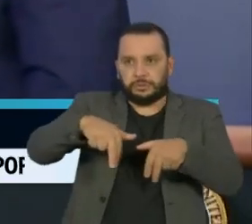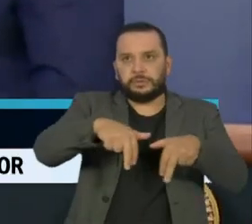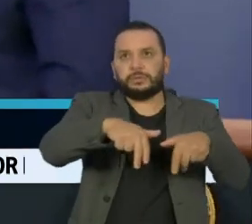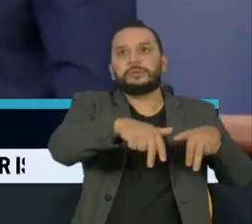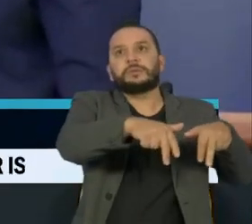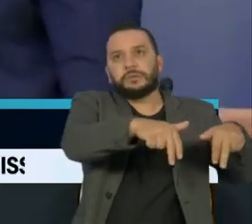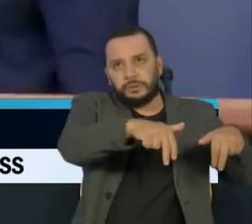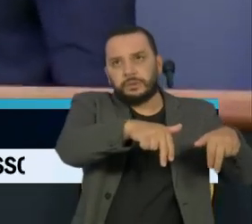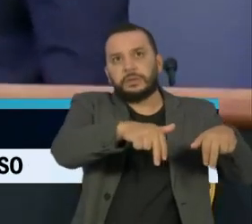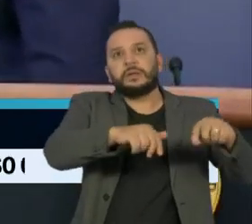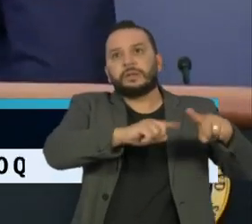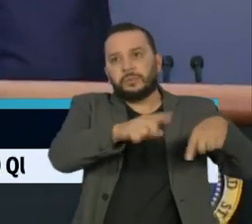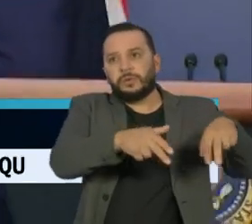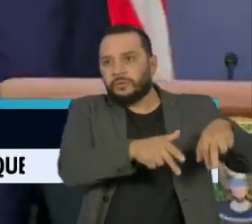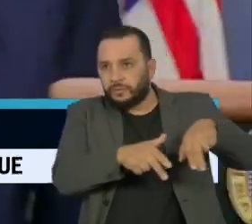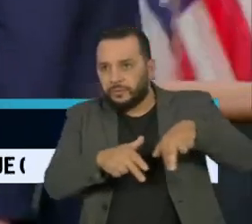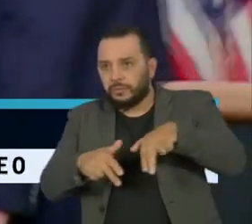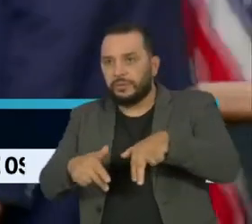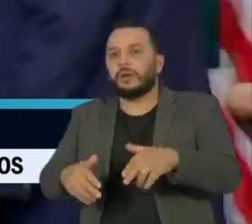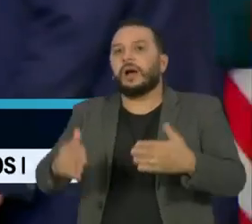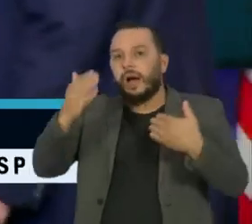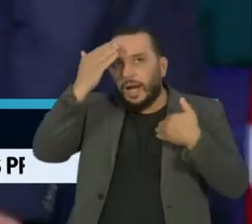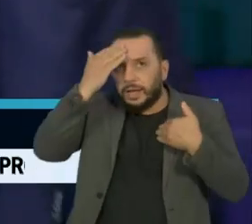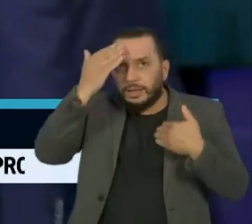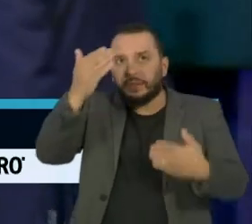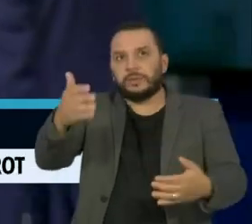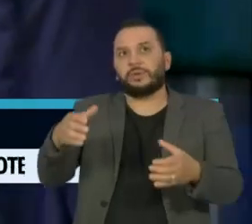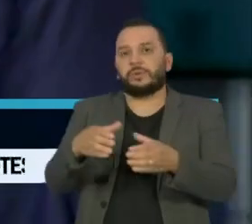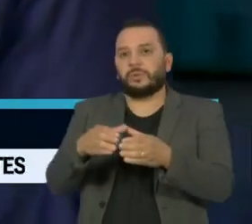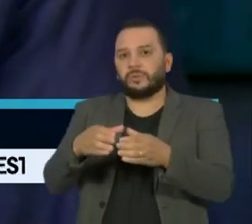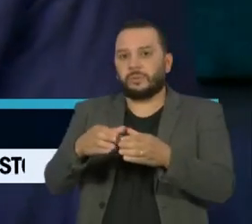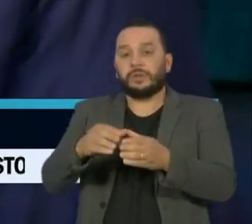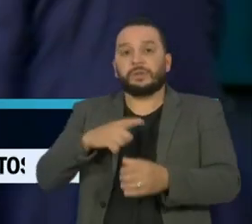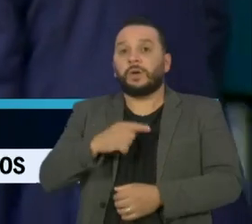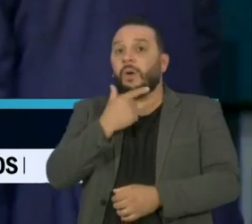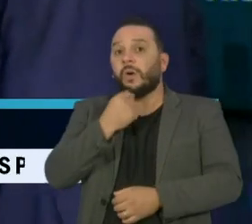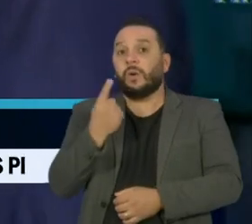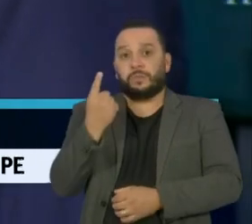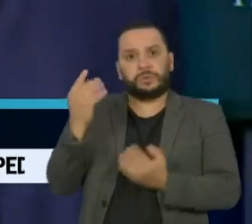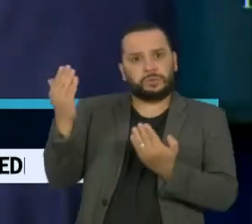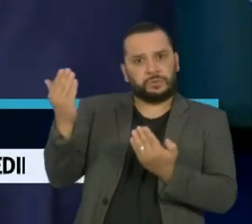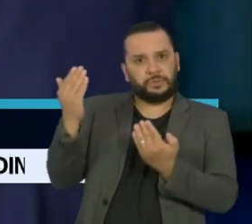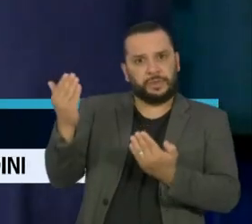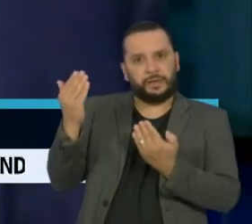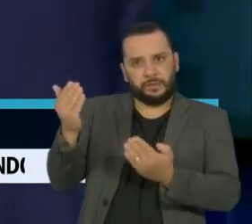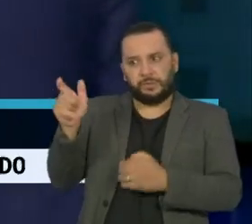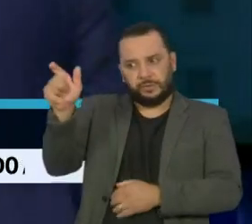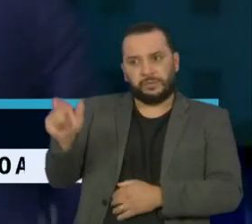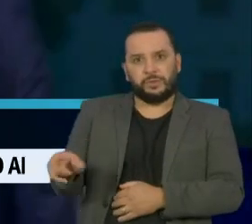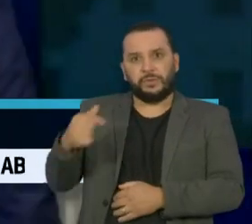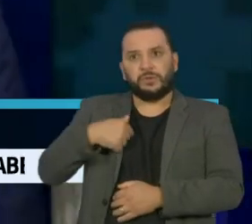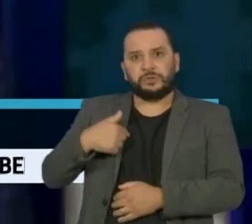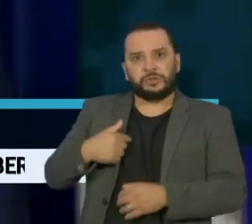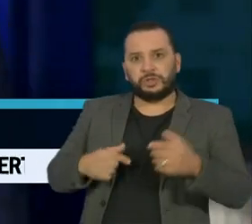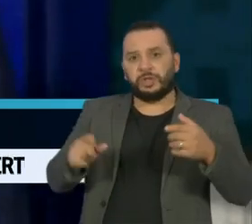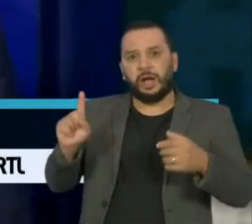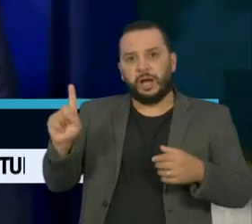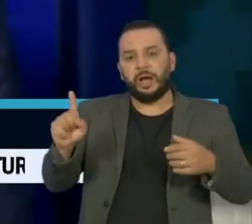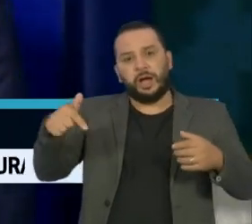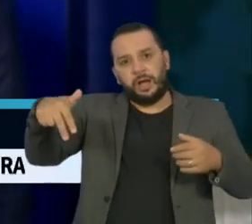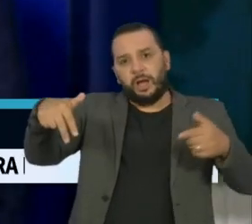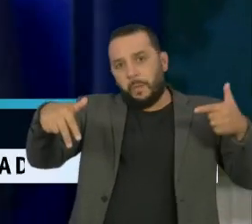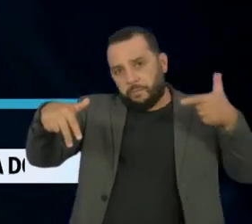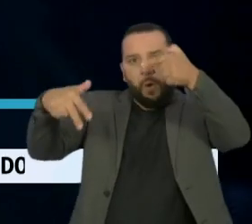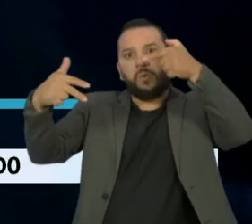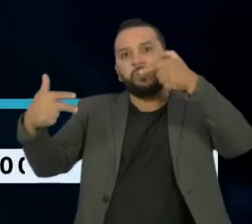instantes depois e agradeceu ao serviço secreto um suspeito de invadir os jardins da casa branca foi baleado e levado